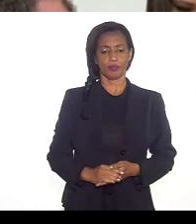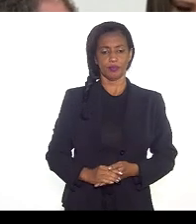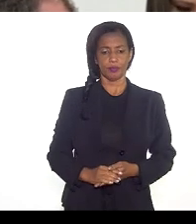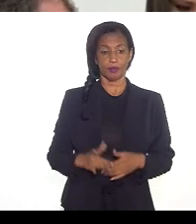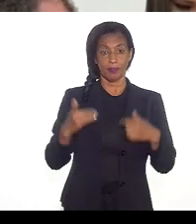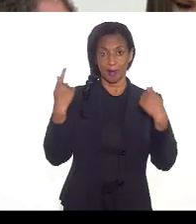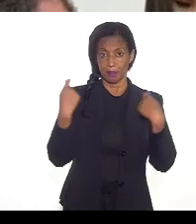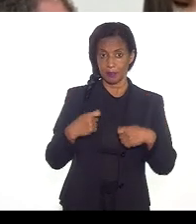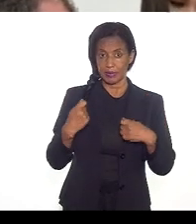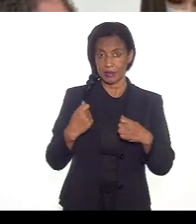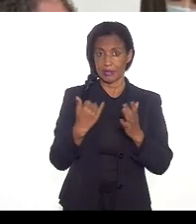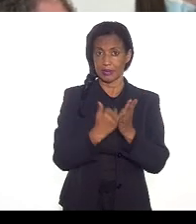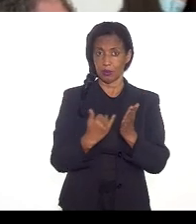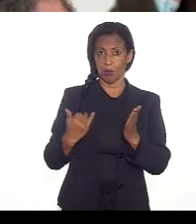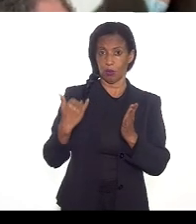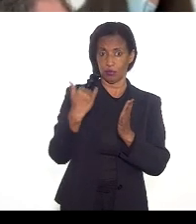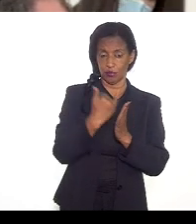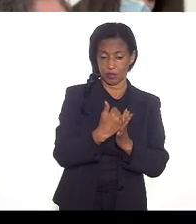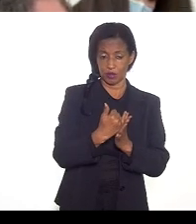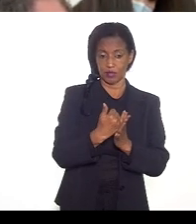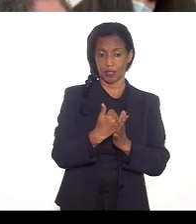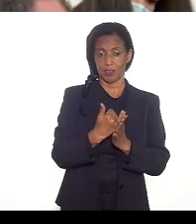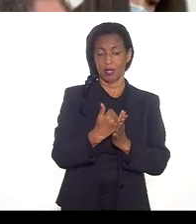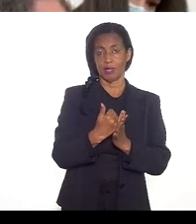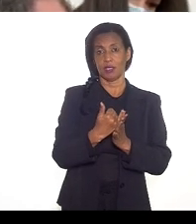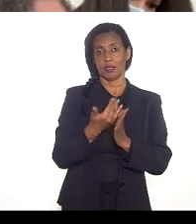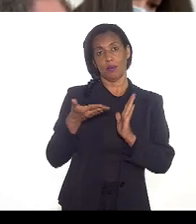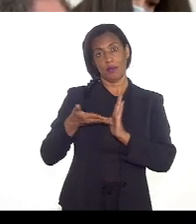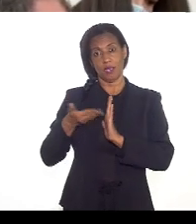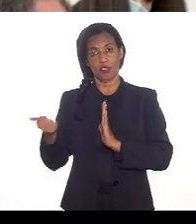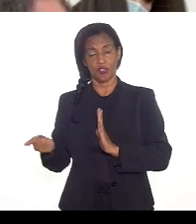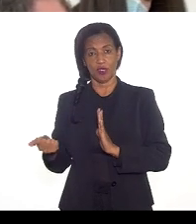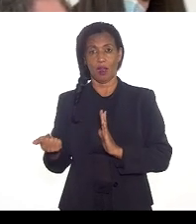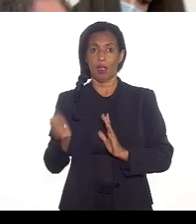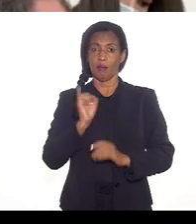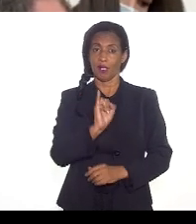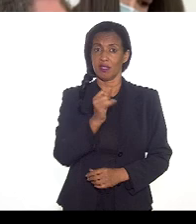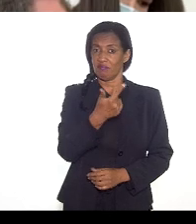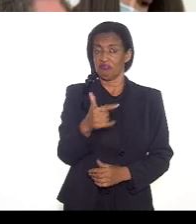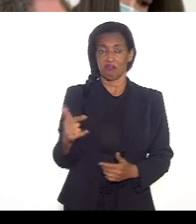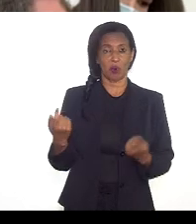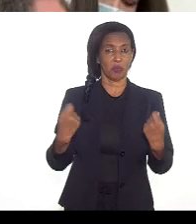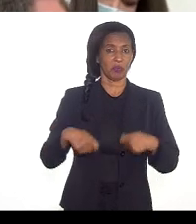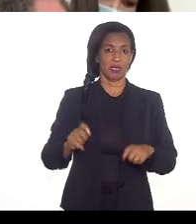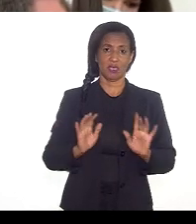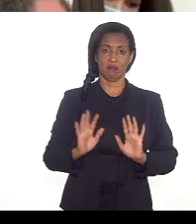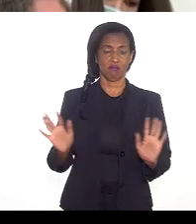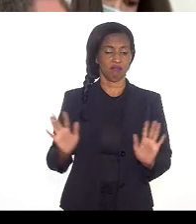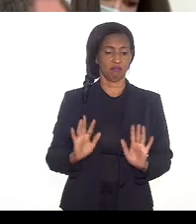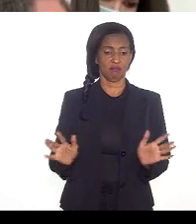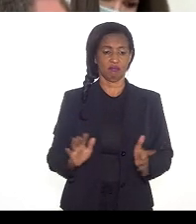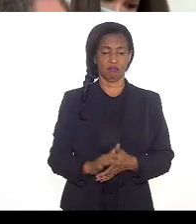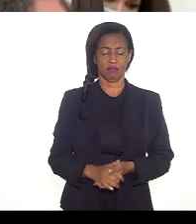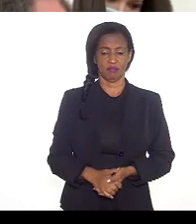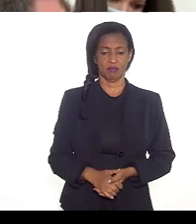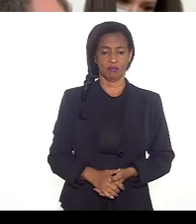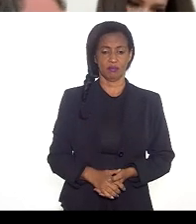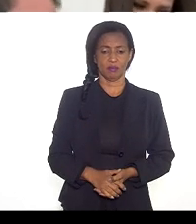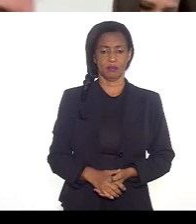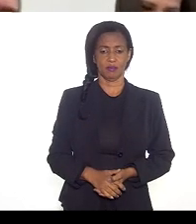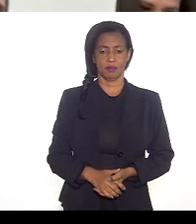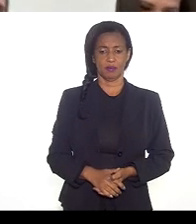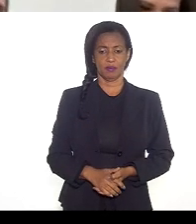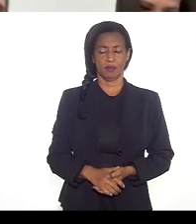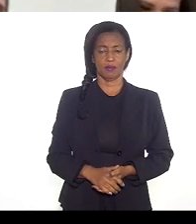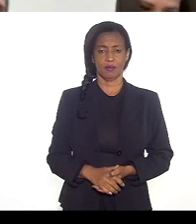que ter uma alteração robusta. Claro, para acrescentar mesmo alguma coisa. Senão, no não caso, tem não tem. E nesse